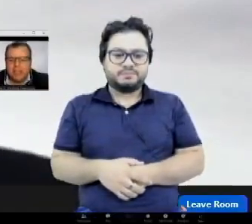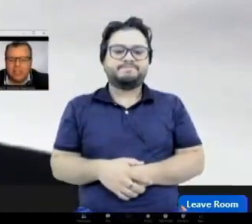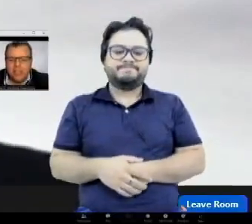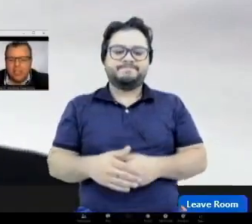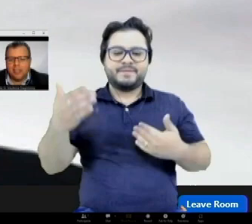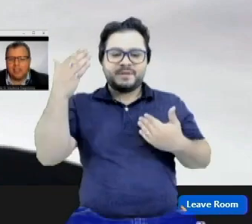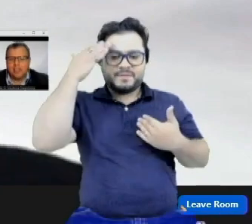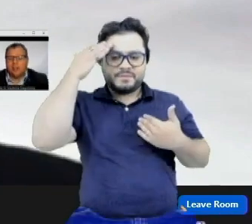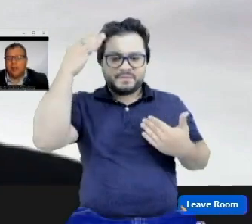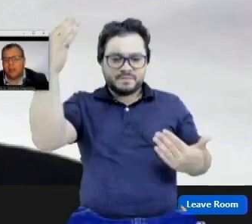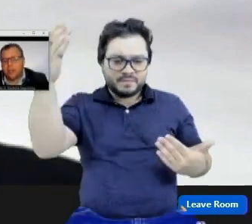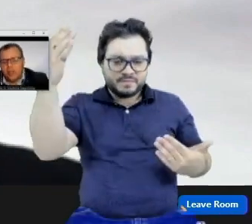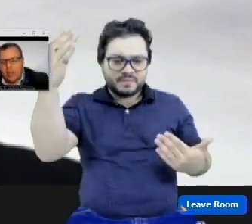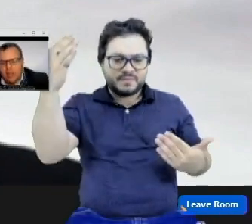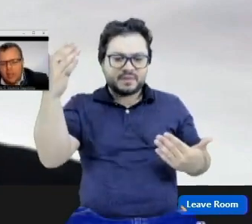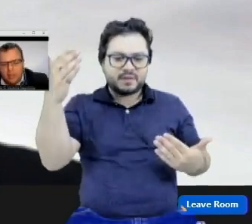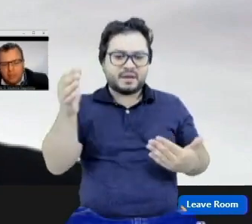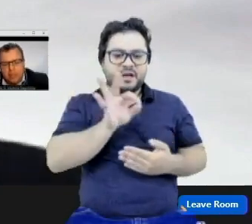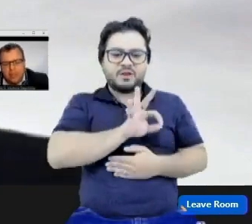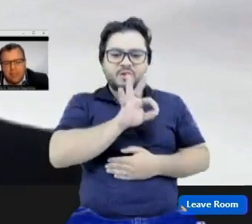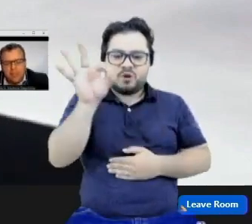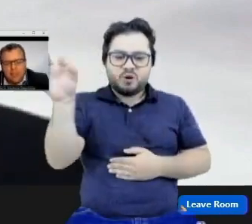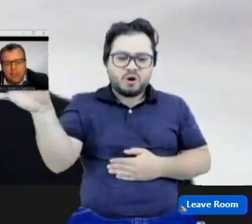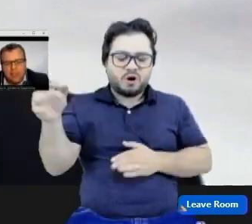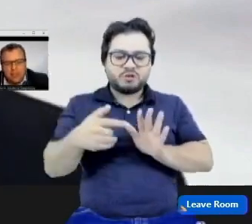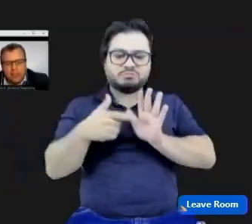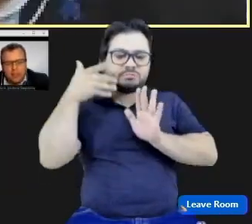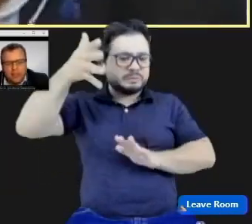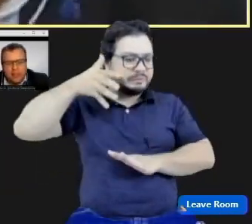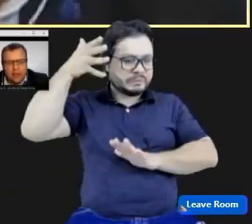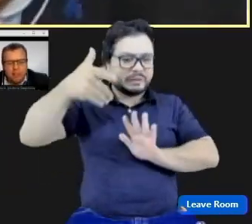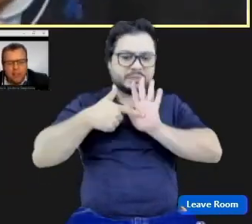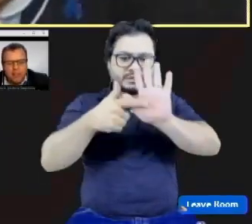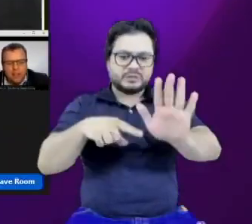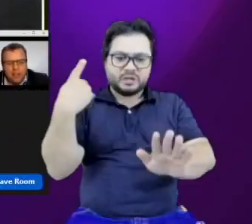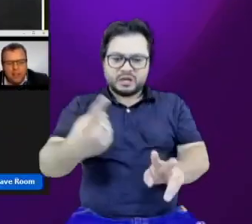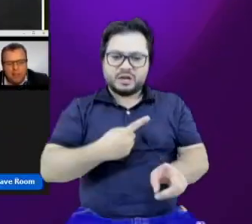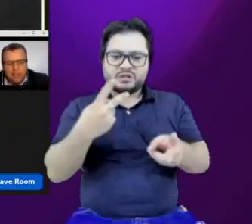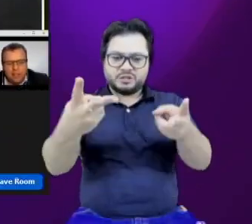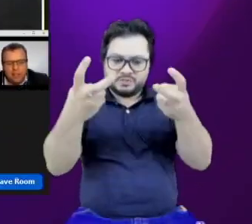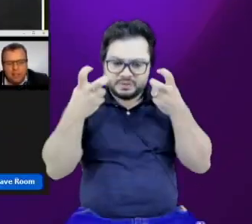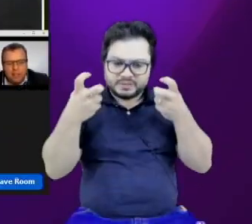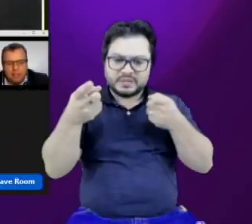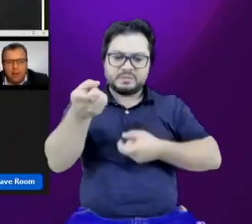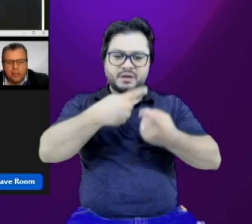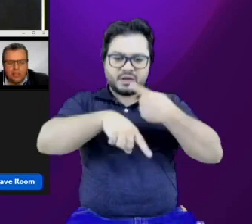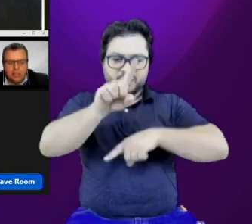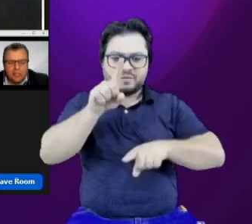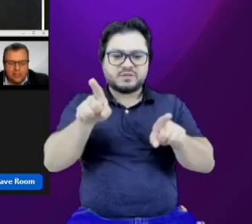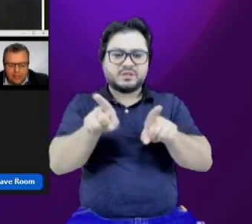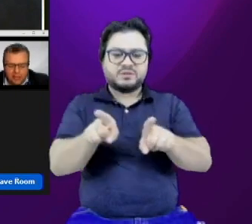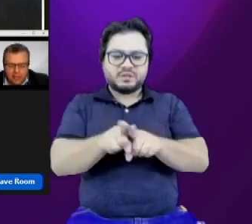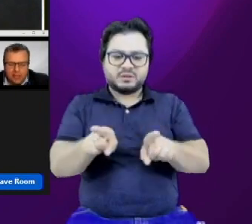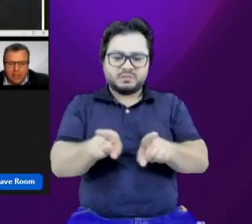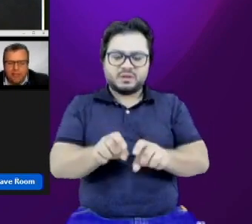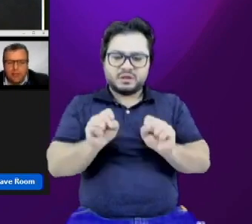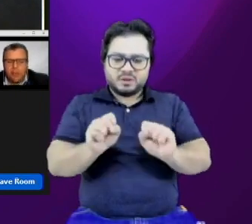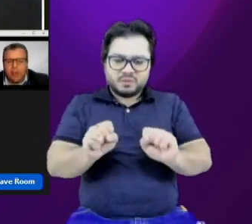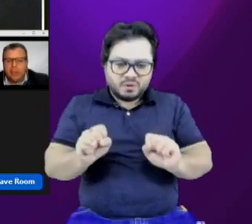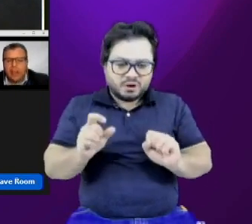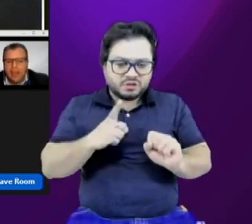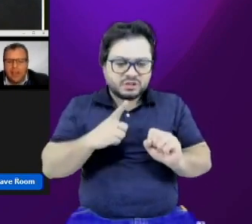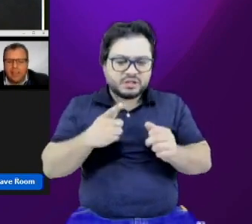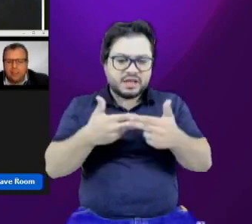Obrigado, Ekti. Ótima apresentação aí, a gente percebe, né, que a inovação também pode trazer, né,